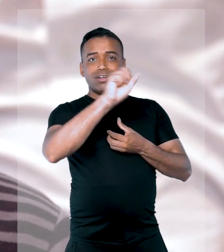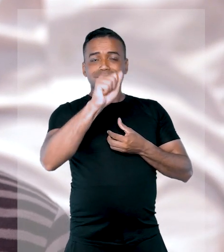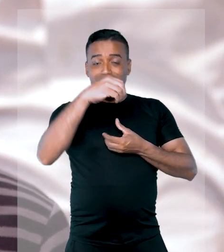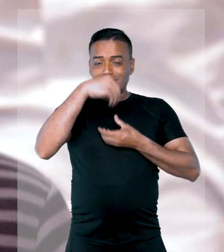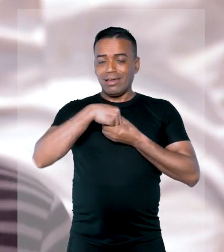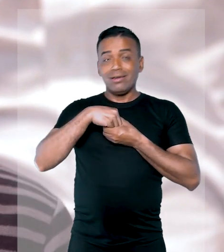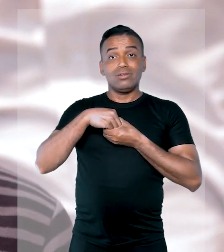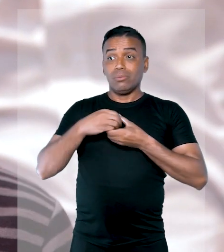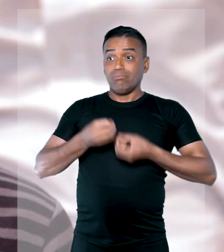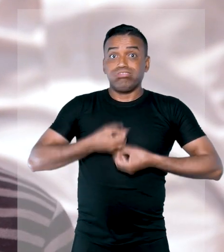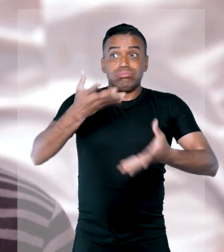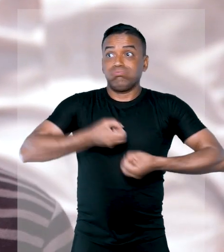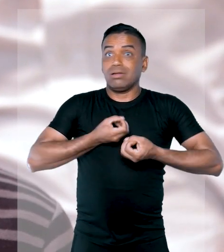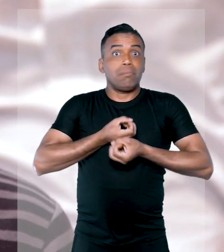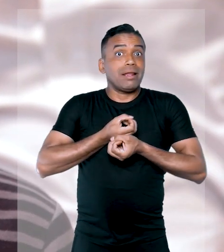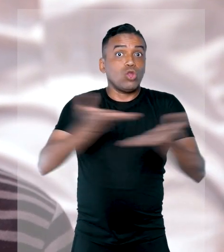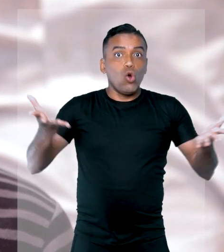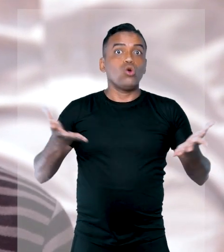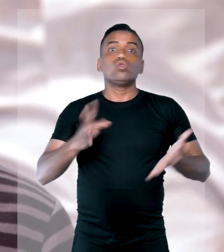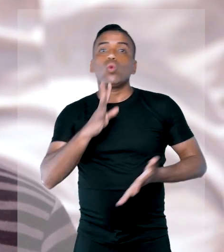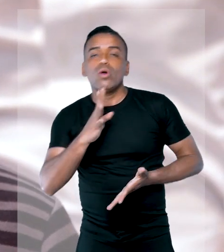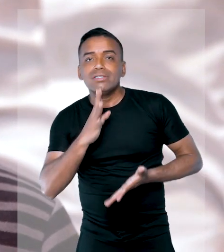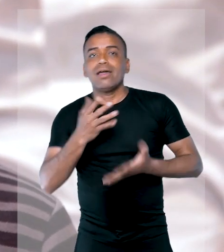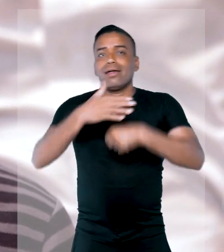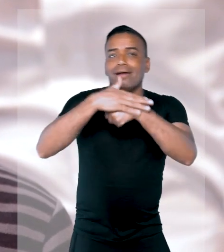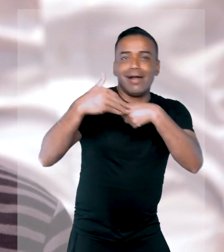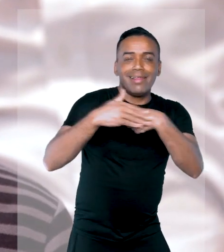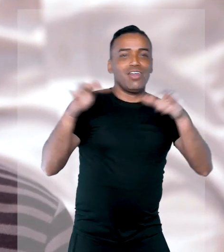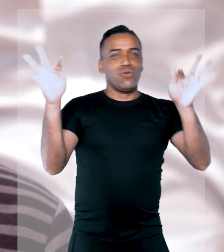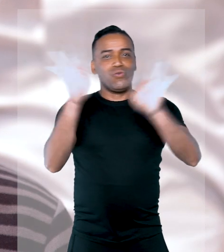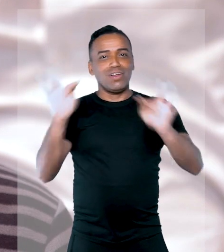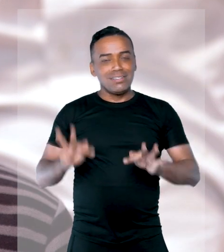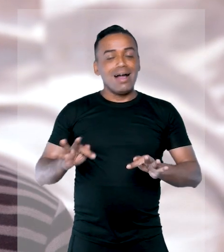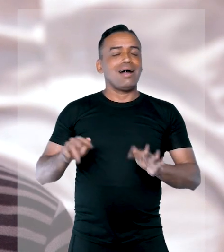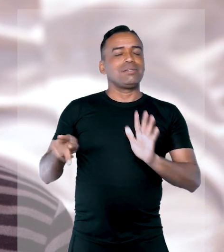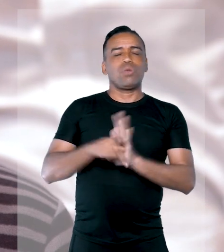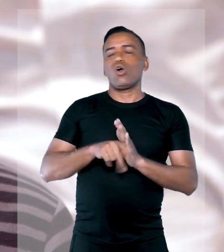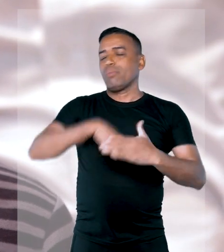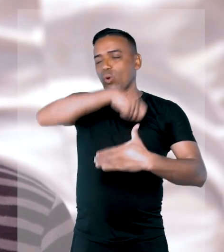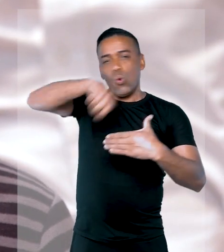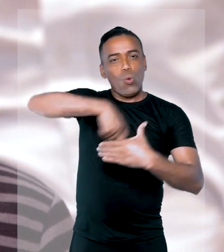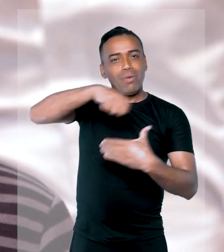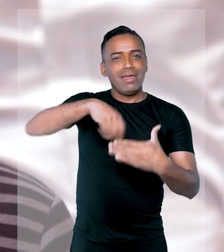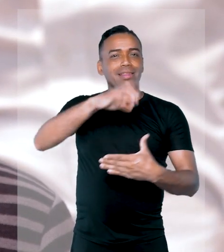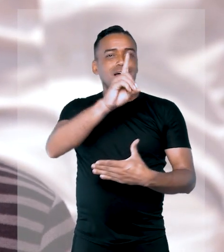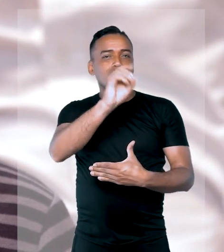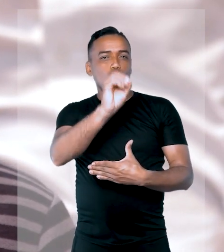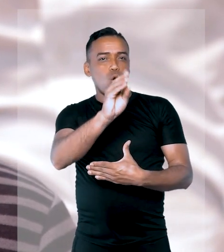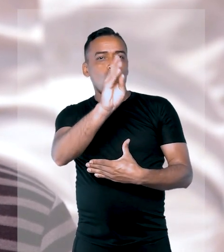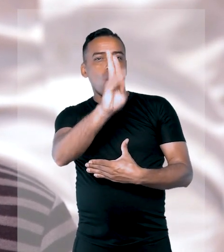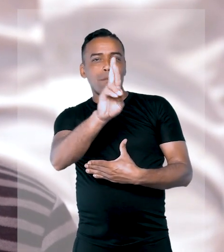ter um pouco do carinho, da felicidade, do sabor da dobradinha dela, do sabor